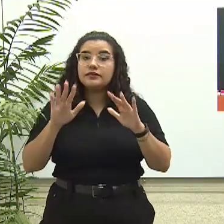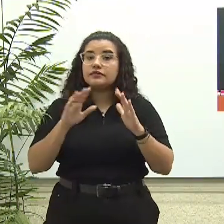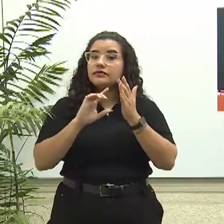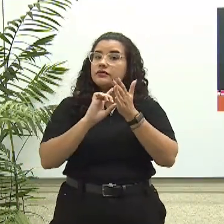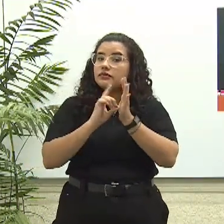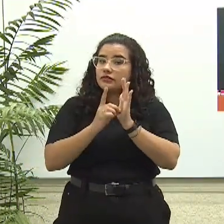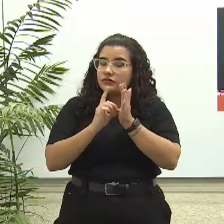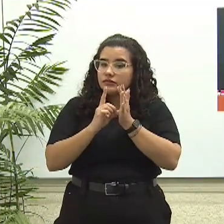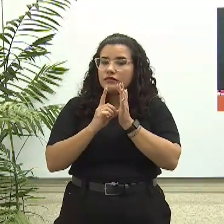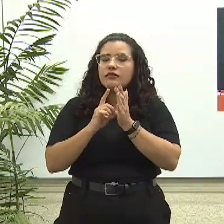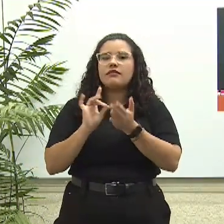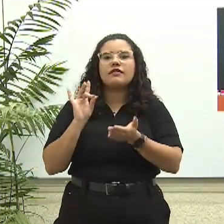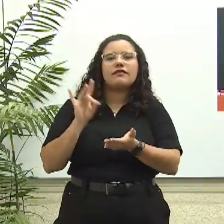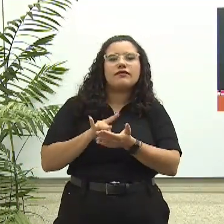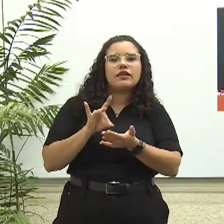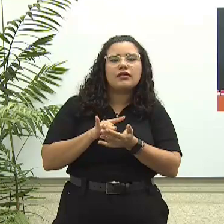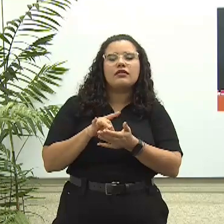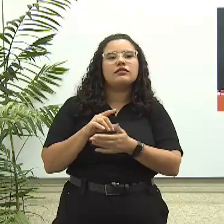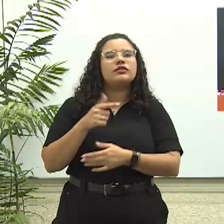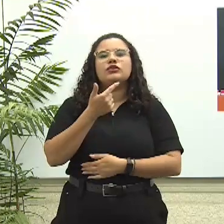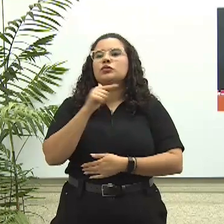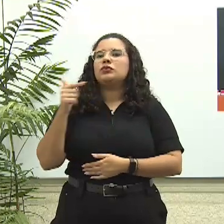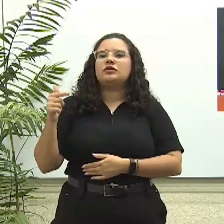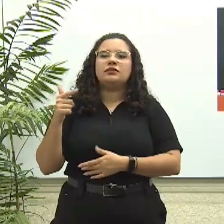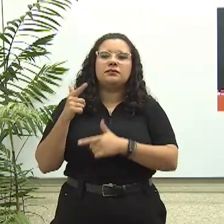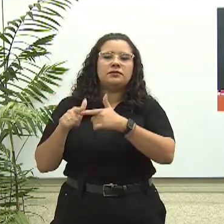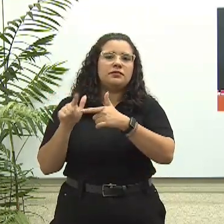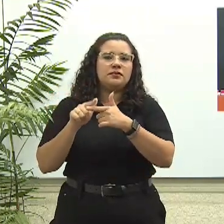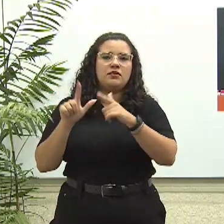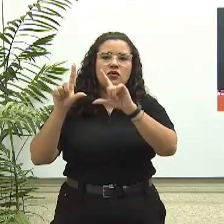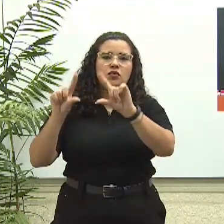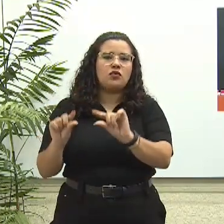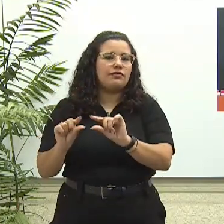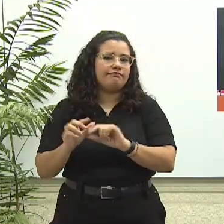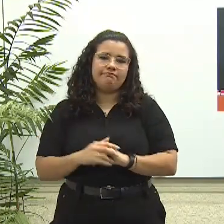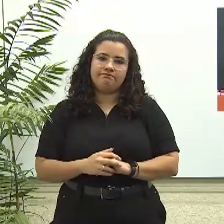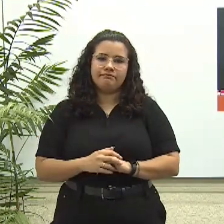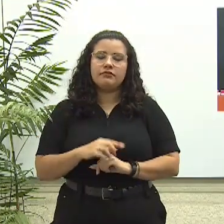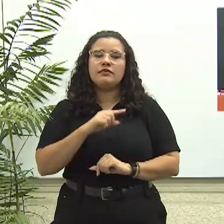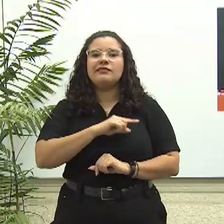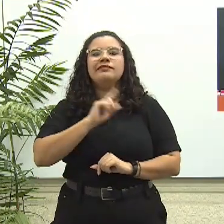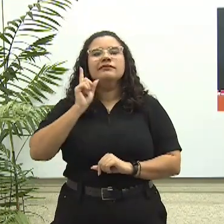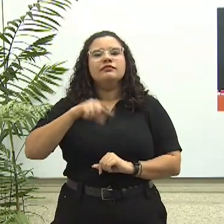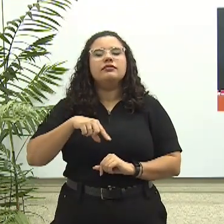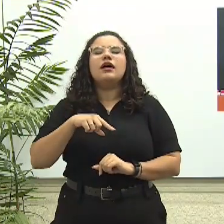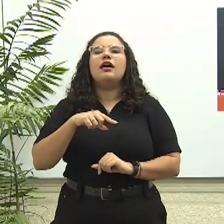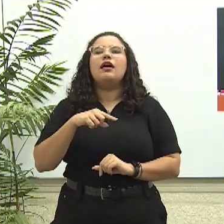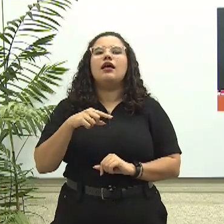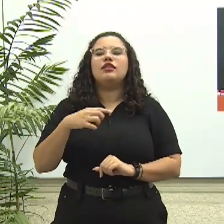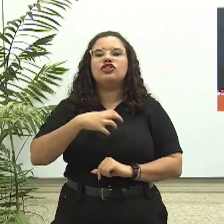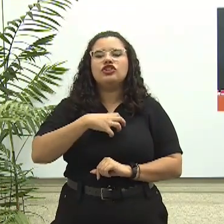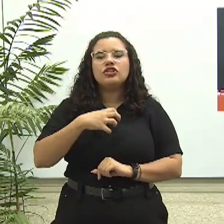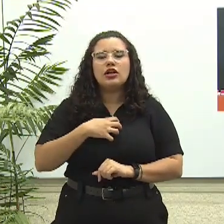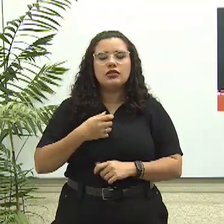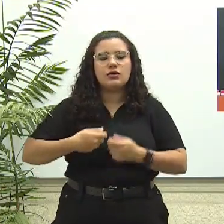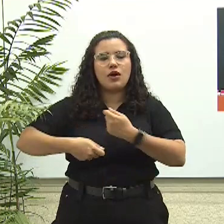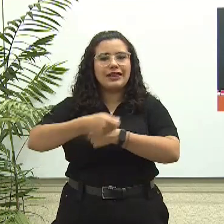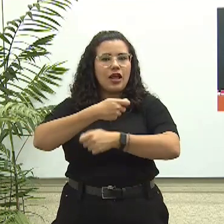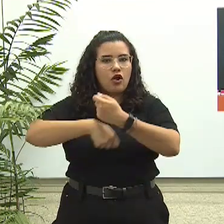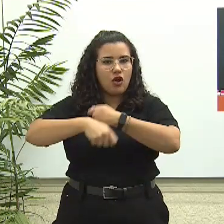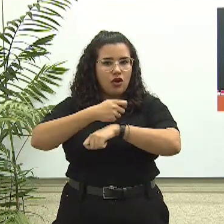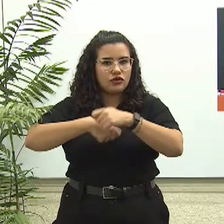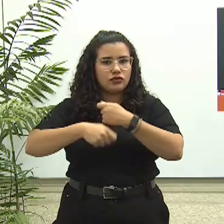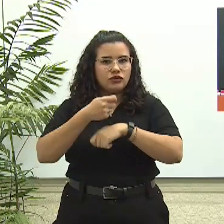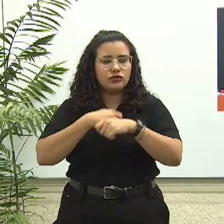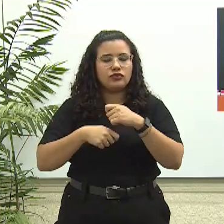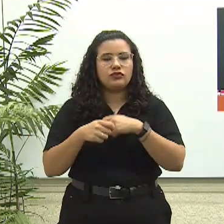digitalização na verdade não gera isso o que gera isso é o modelo de negócios é o modelo de